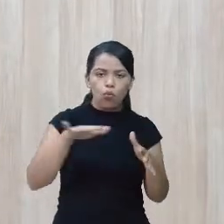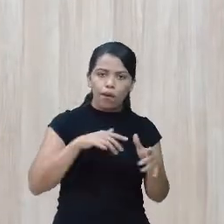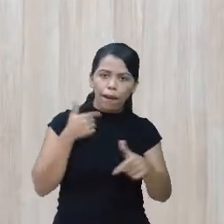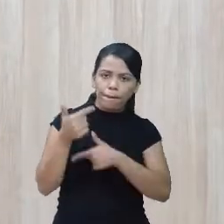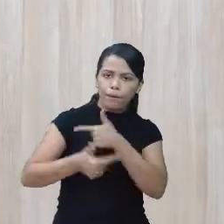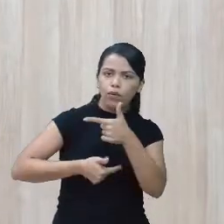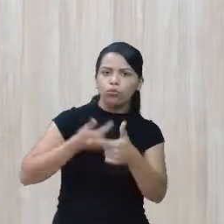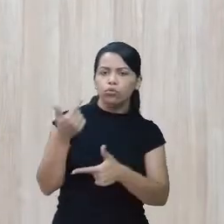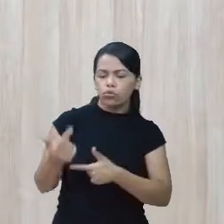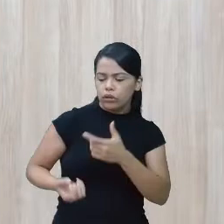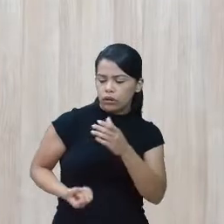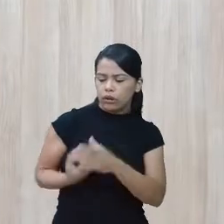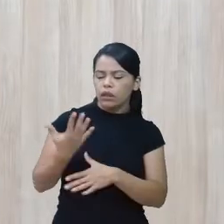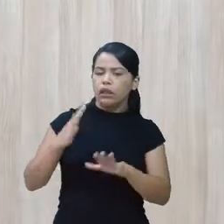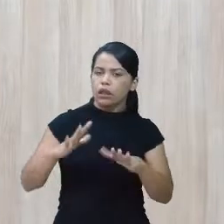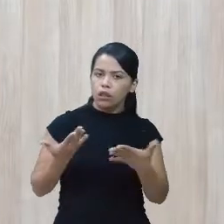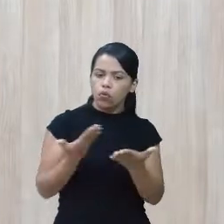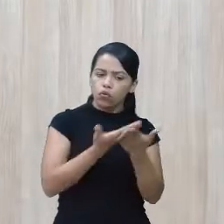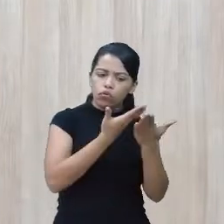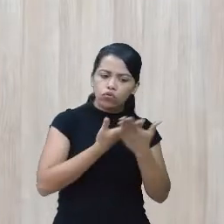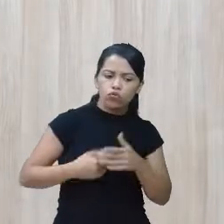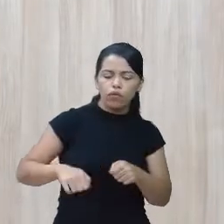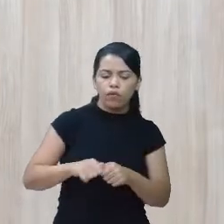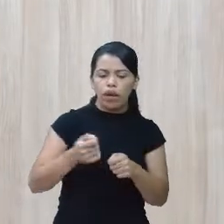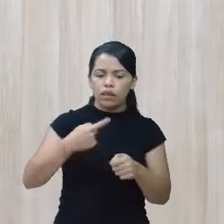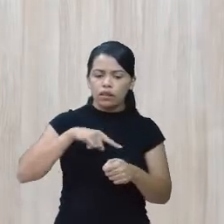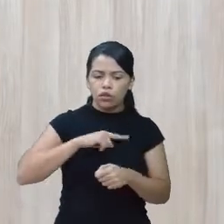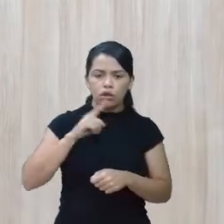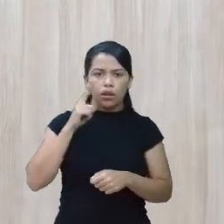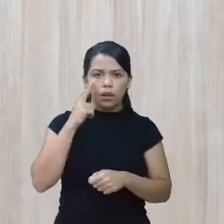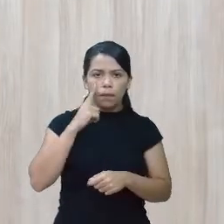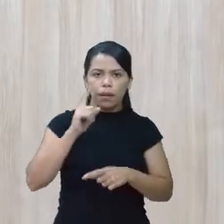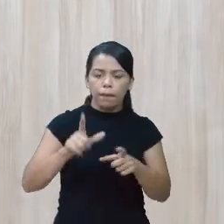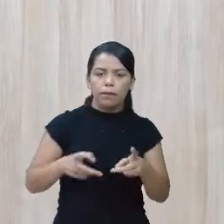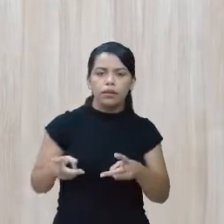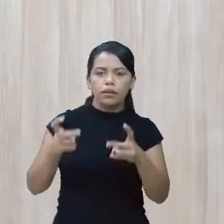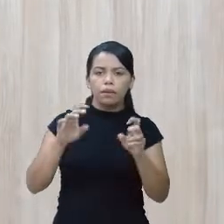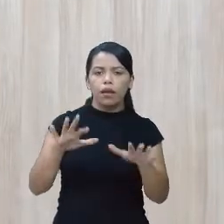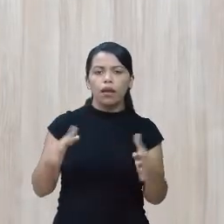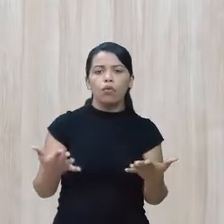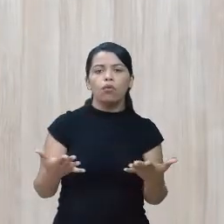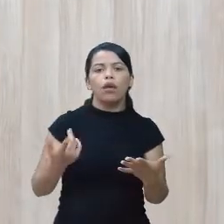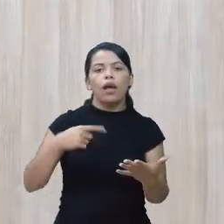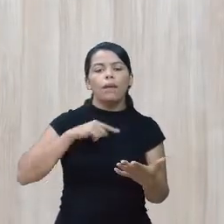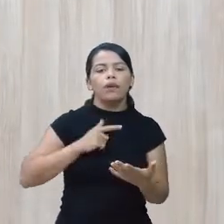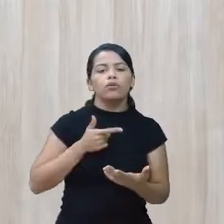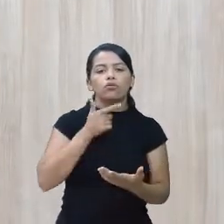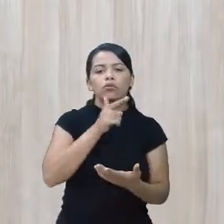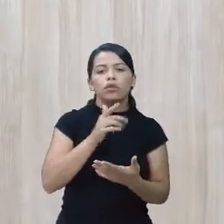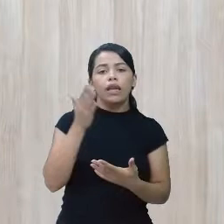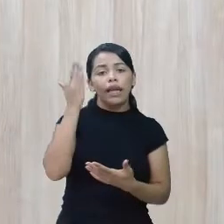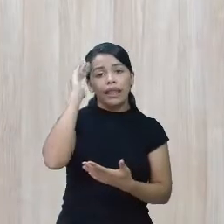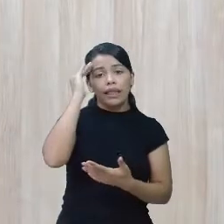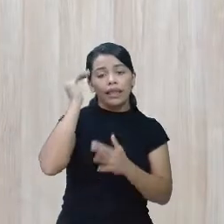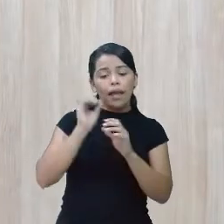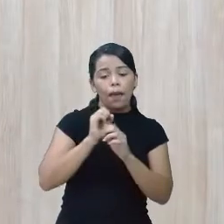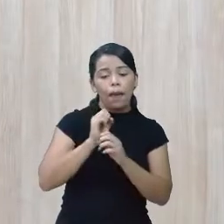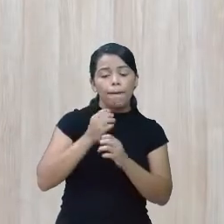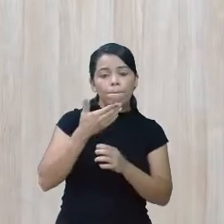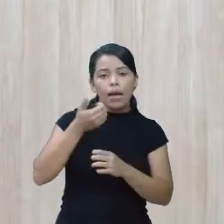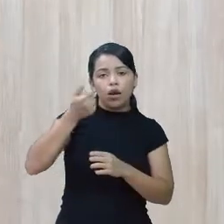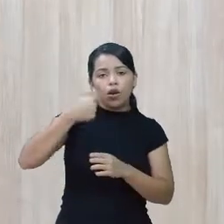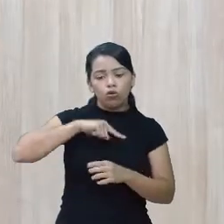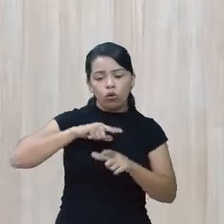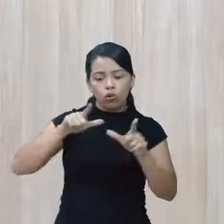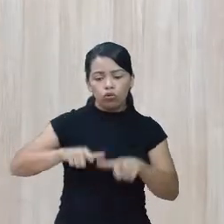gente a entender a necessidade da gente conhecer melhor, né, os nossos ambientes, para que a gente possa ter cada vez mais ambientes sonoros